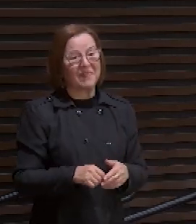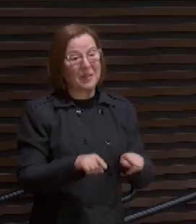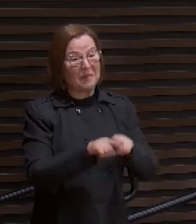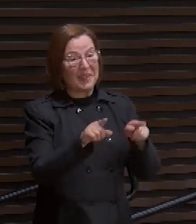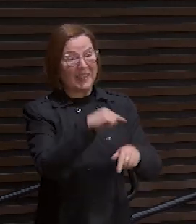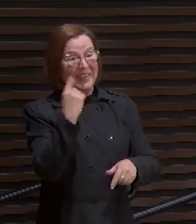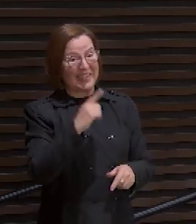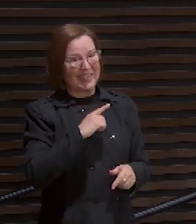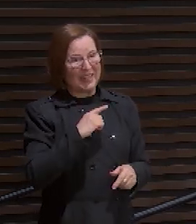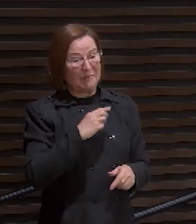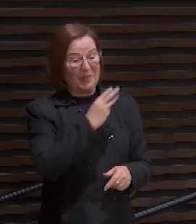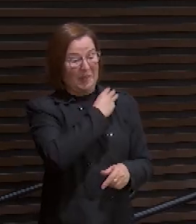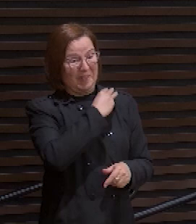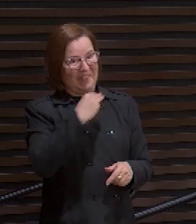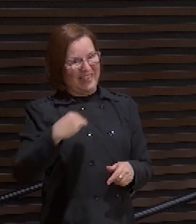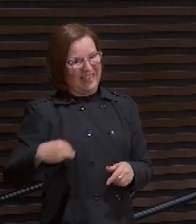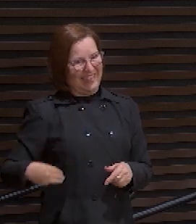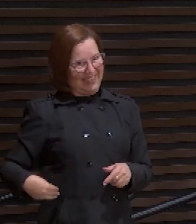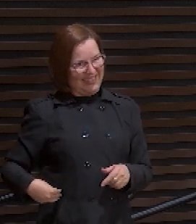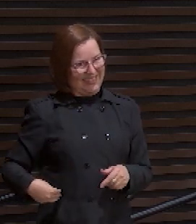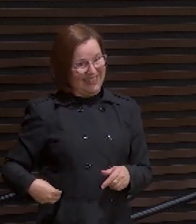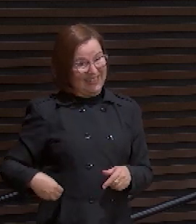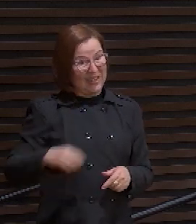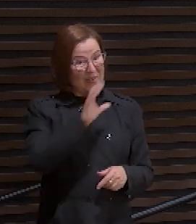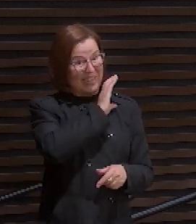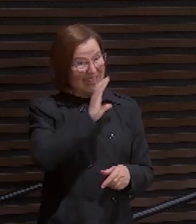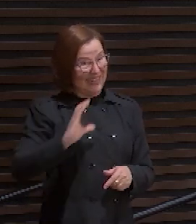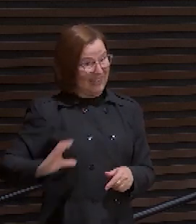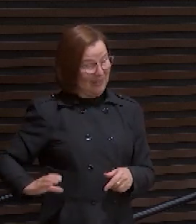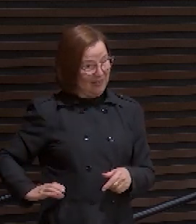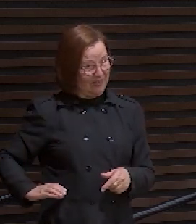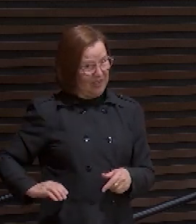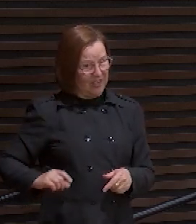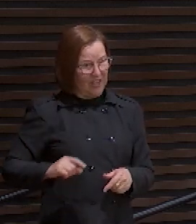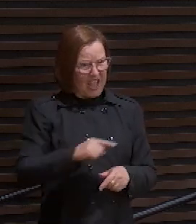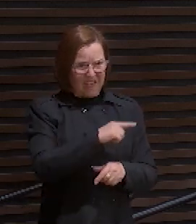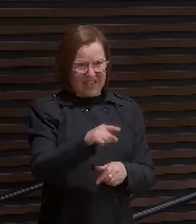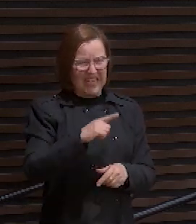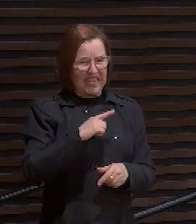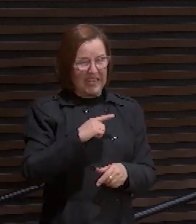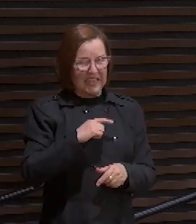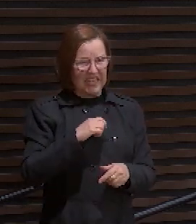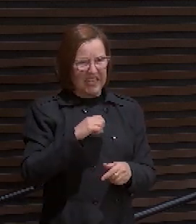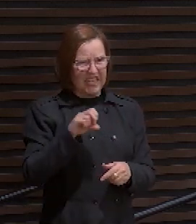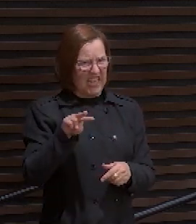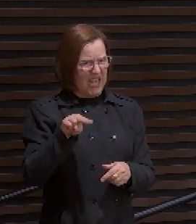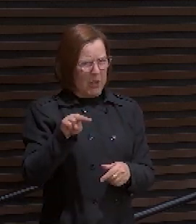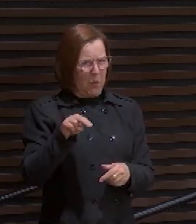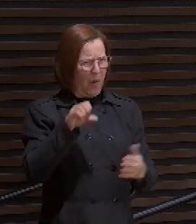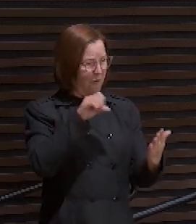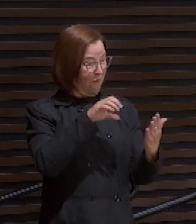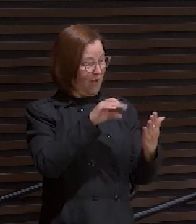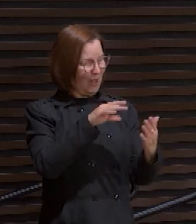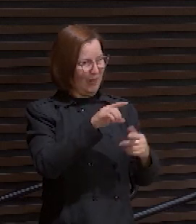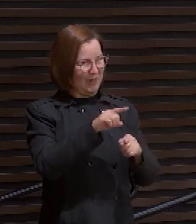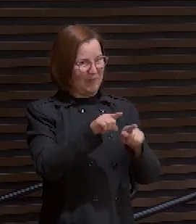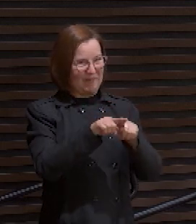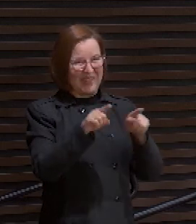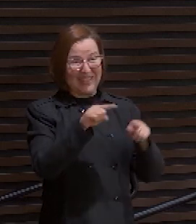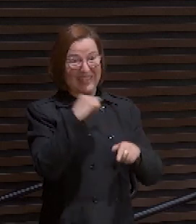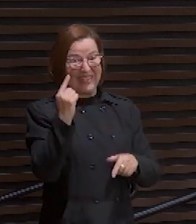mas nós temos o Messias, o Cristo. Vocês têm as fotos, mas nós temos a